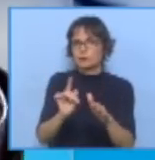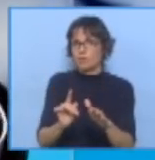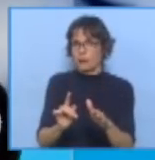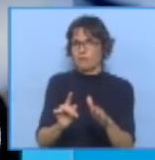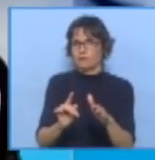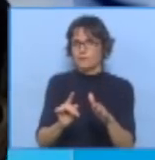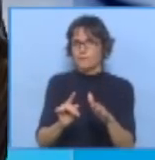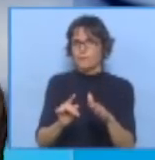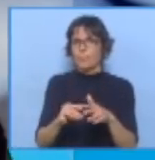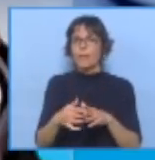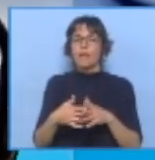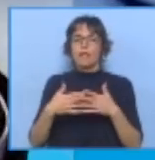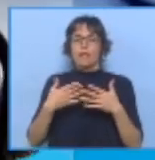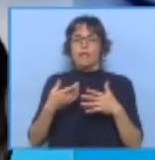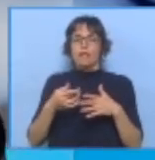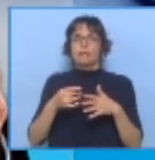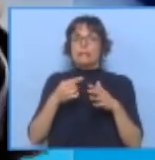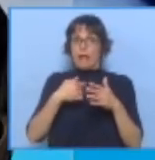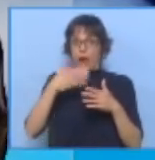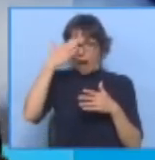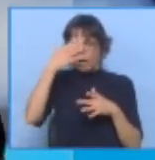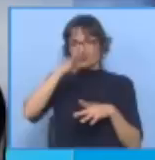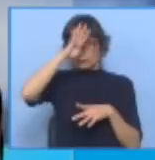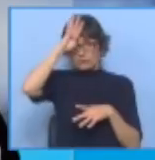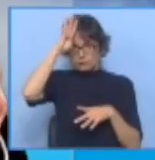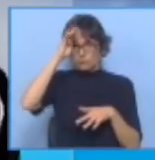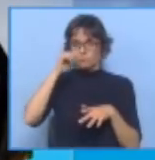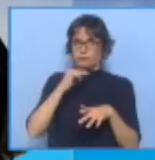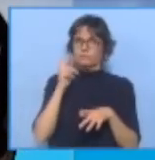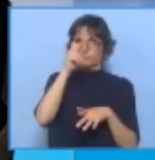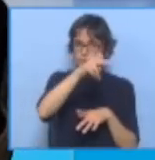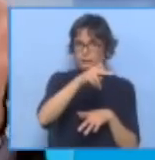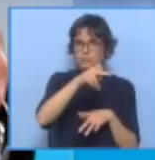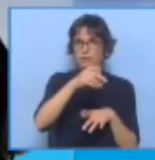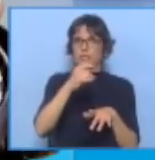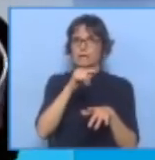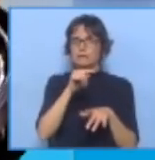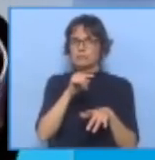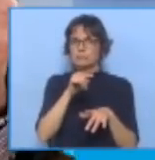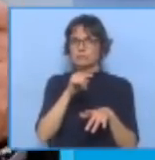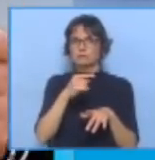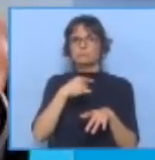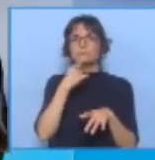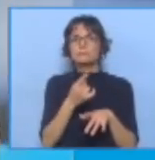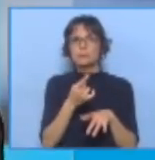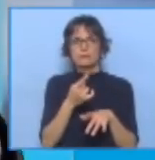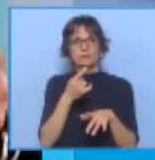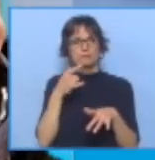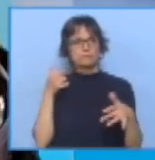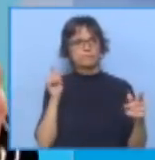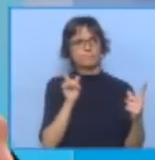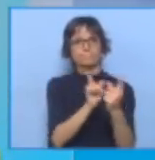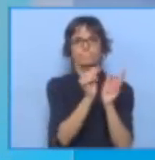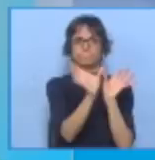me querer repetir, as viagens do Papa Francisco é para alertar também de que os cristãos espalhados pelo mundo em